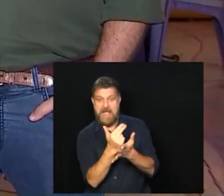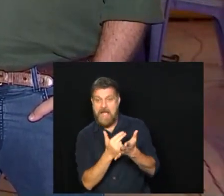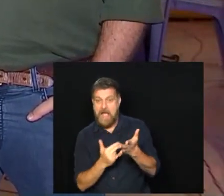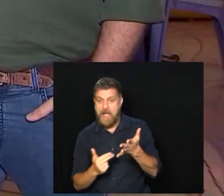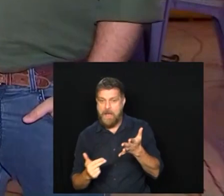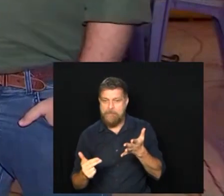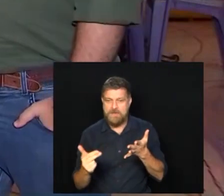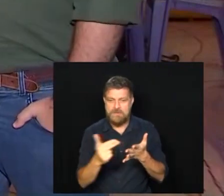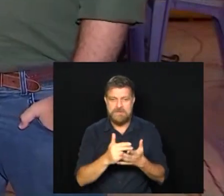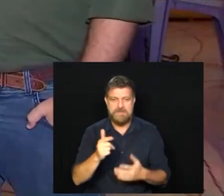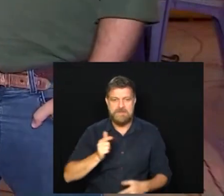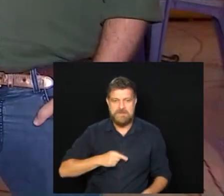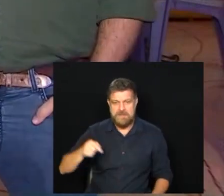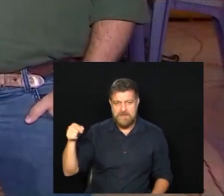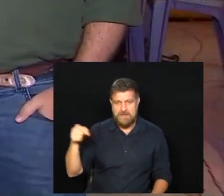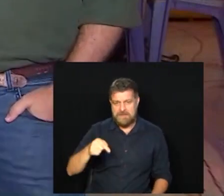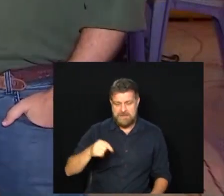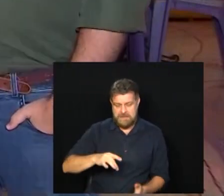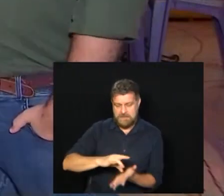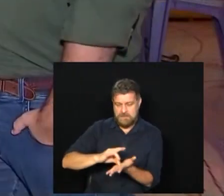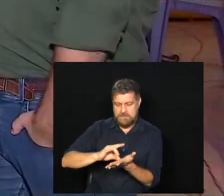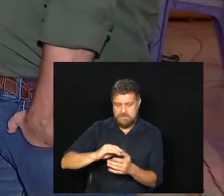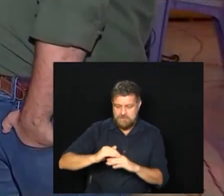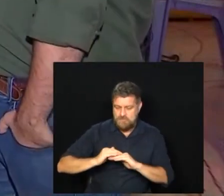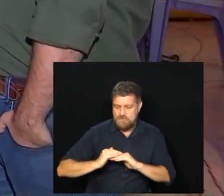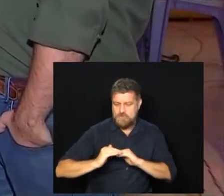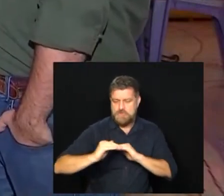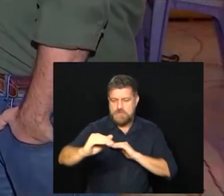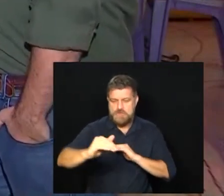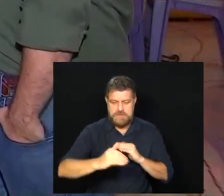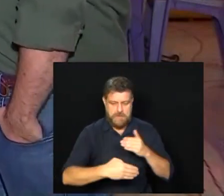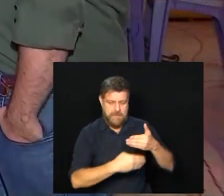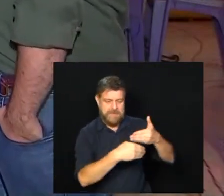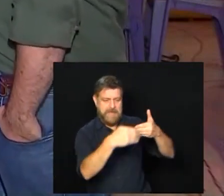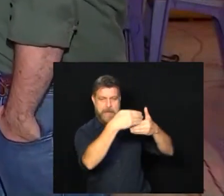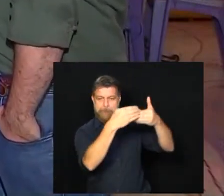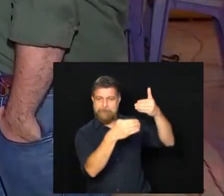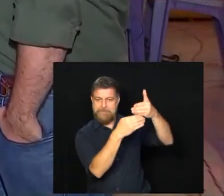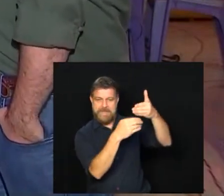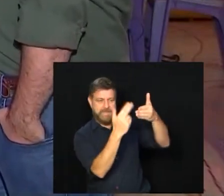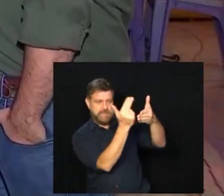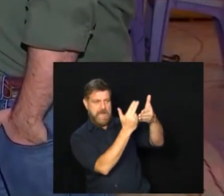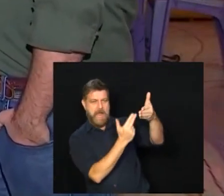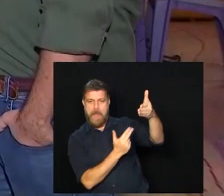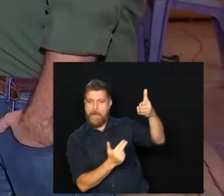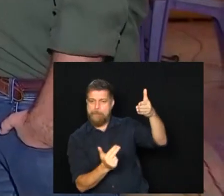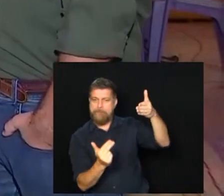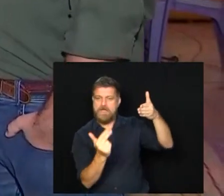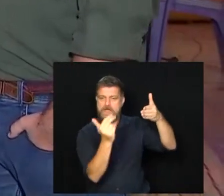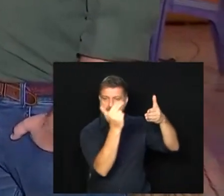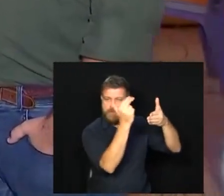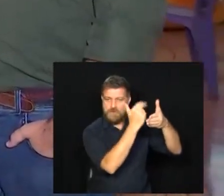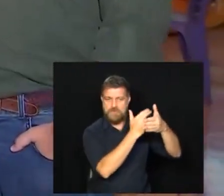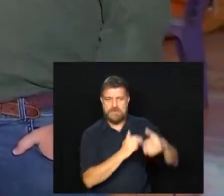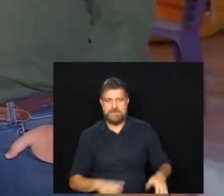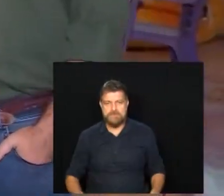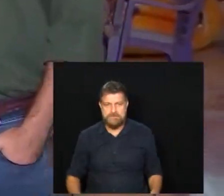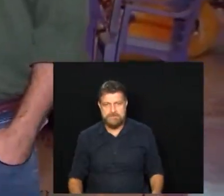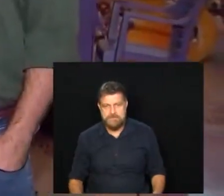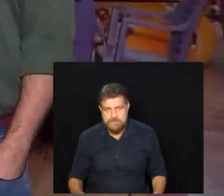né? Então, tem uma pintura muito grande no chão e nas paredes, e ela coordena essas pinturas, né?